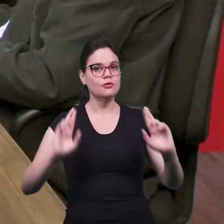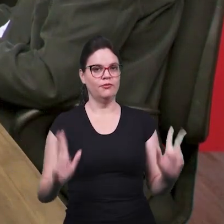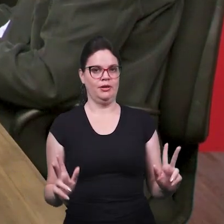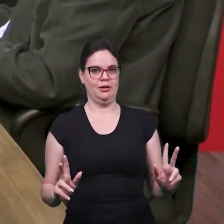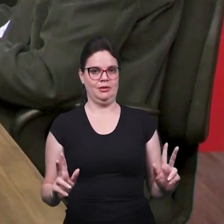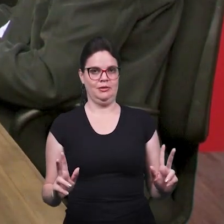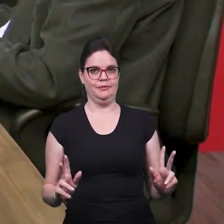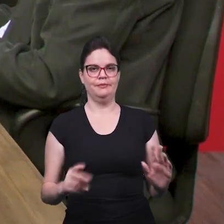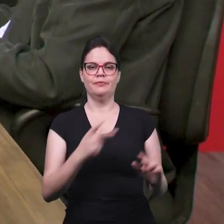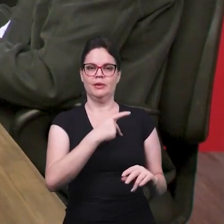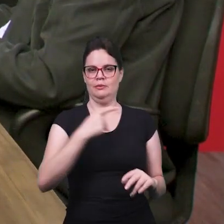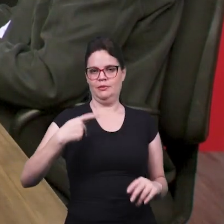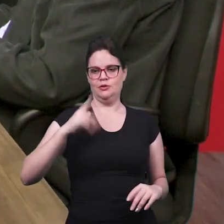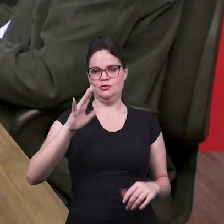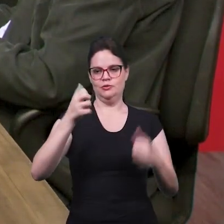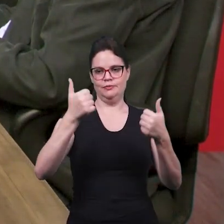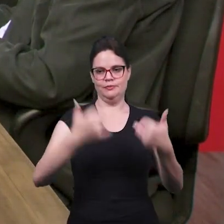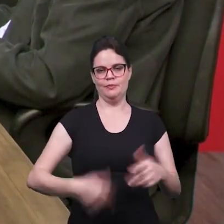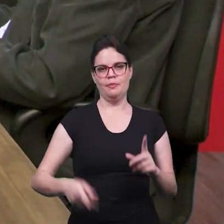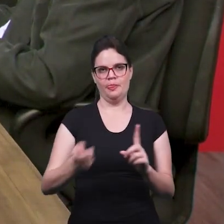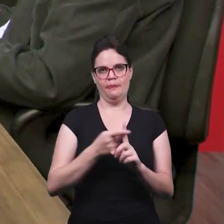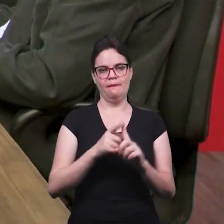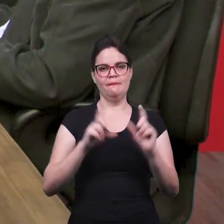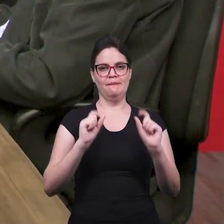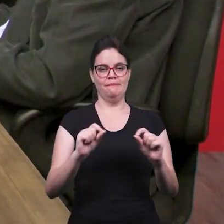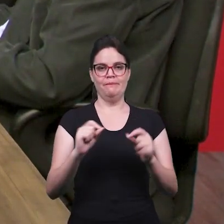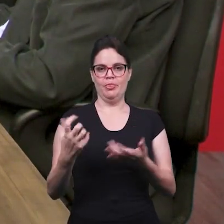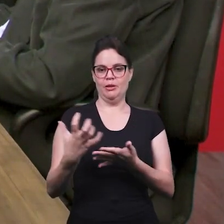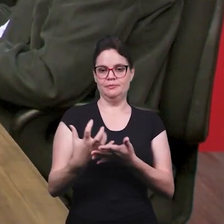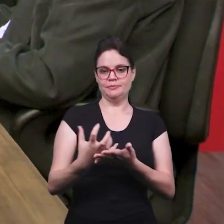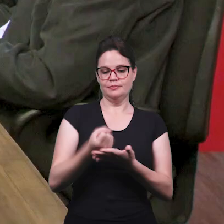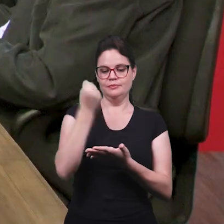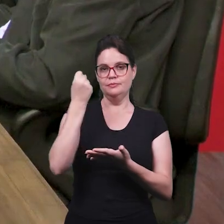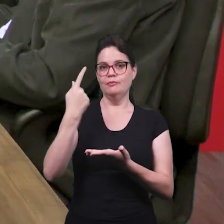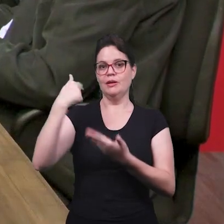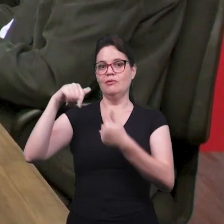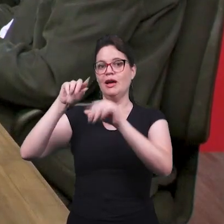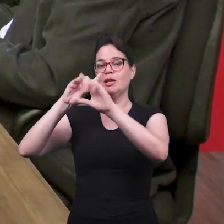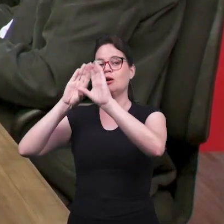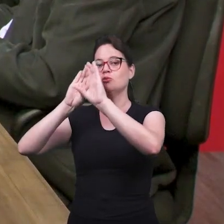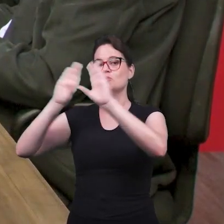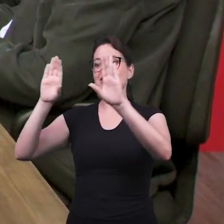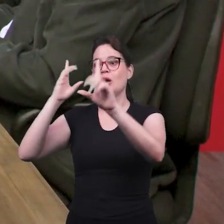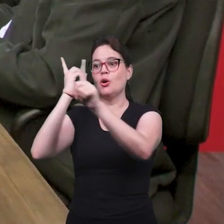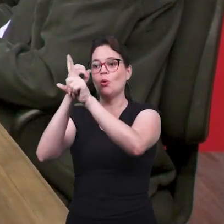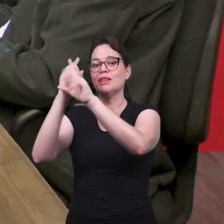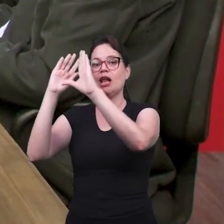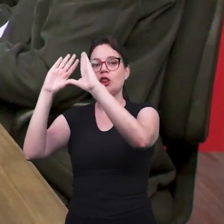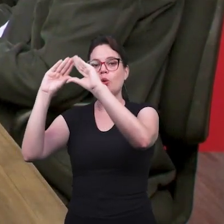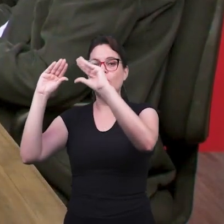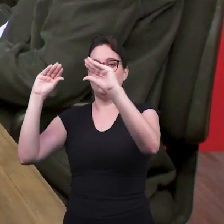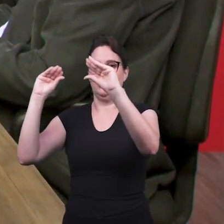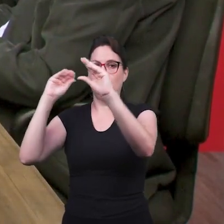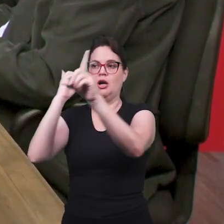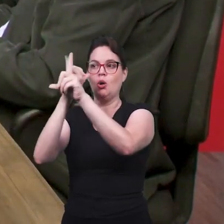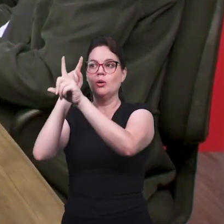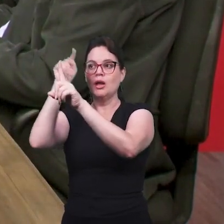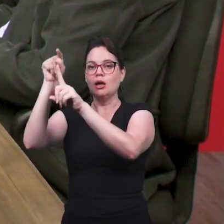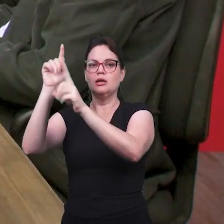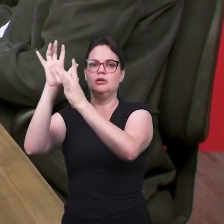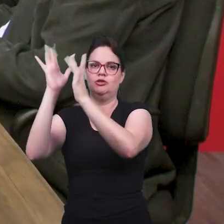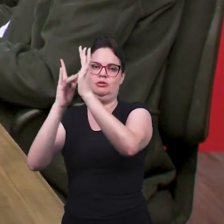Miguel já mostrou essa primeira etapa, que o arrebatamento é nas nuvens, né, pastor Miguel? Sim. Jesus vem nas nuvens e a segunda vinda de